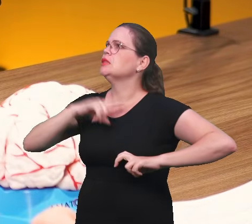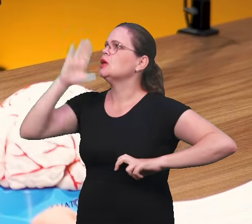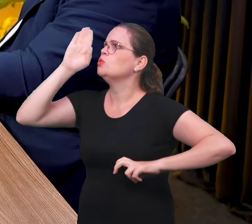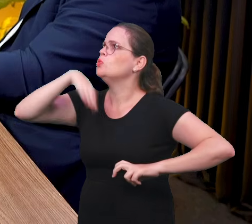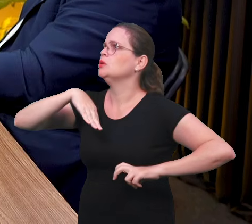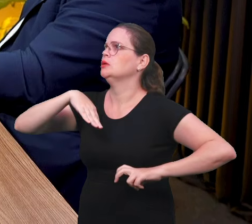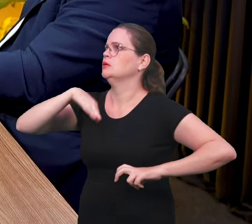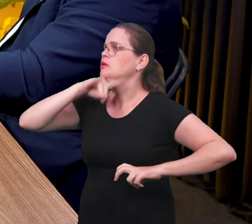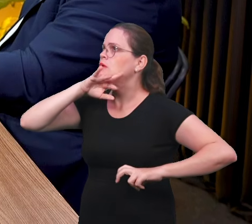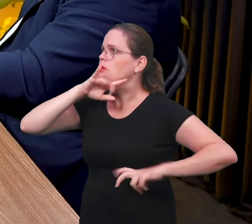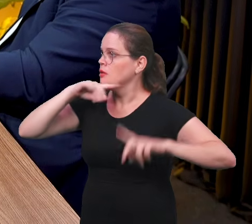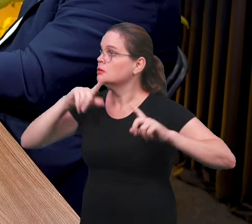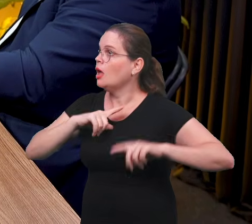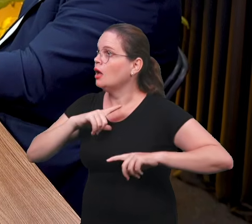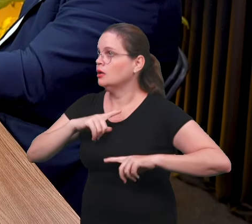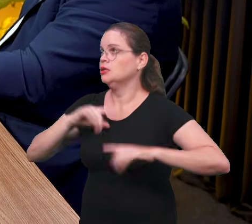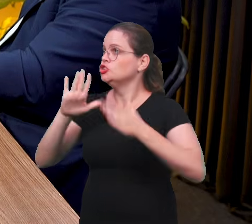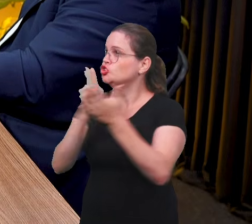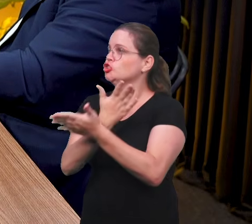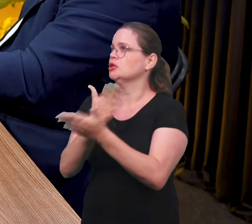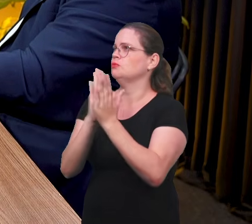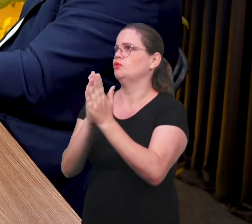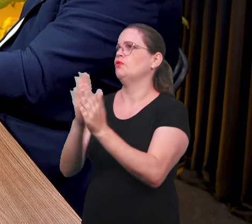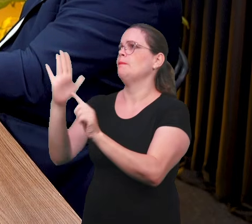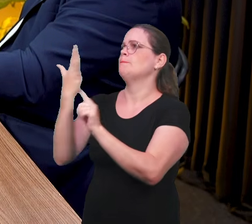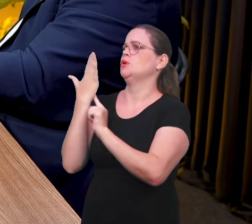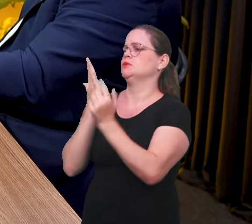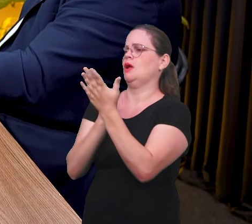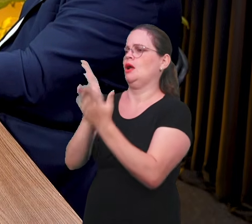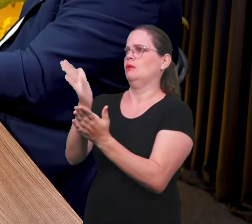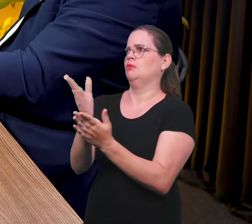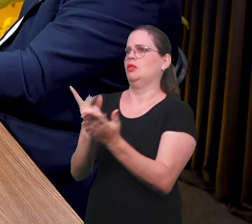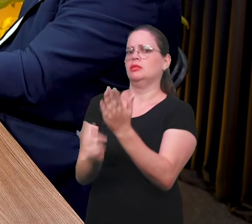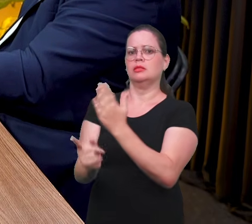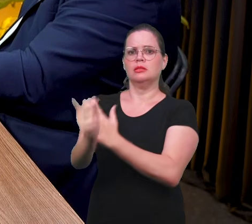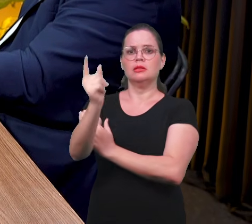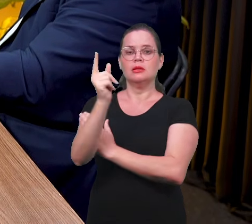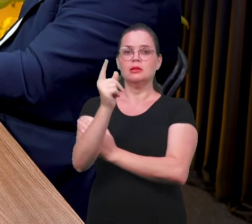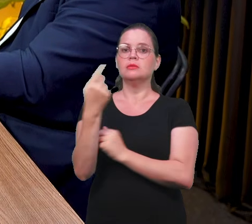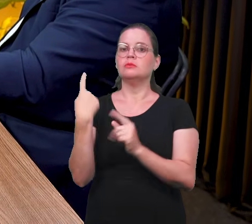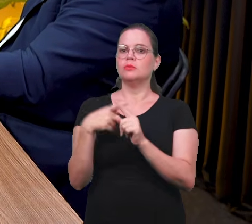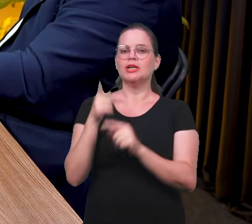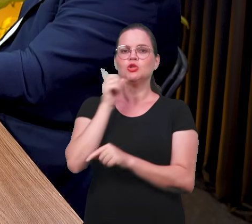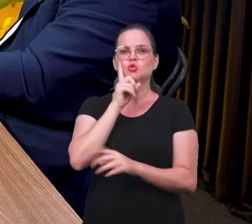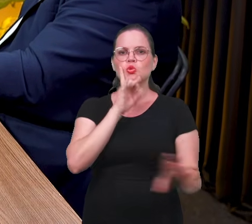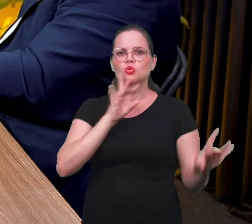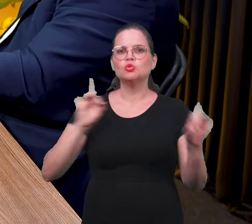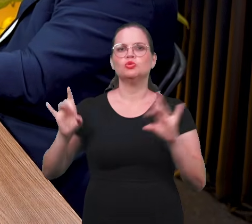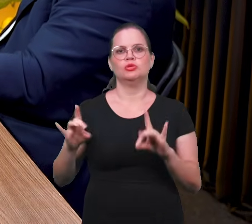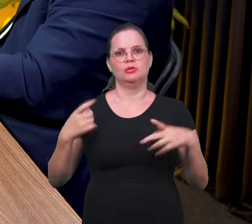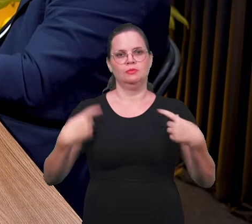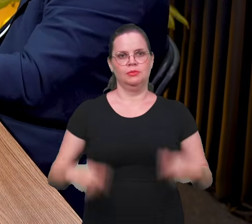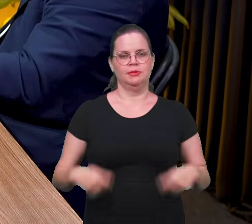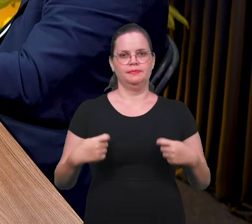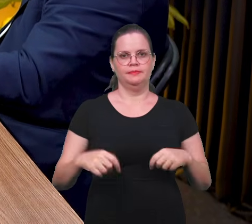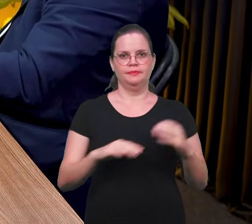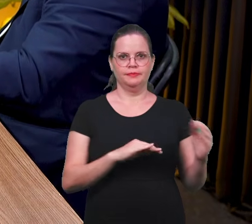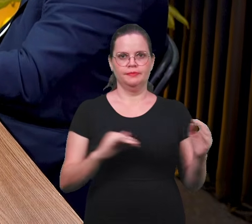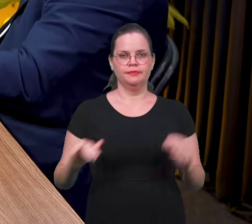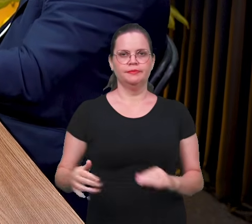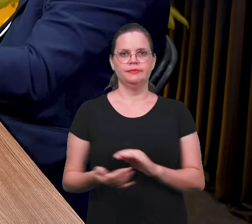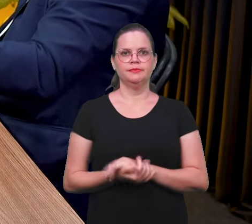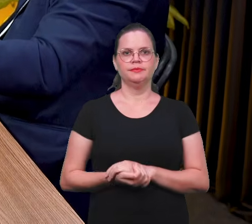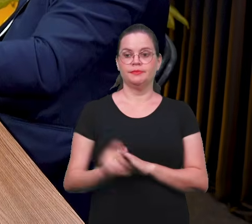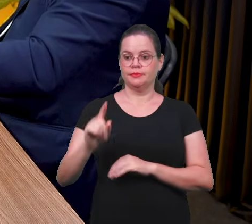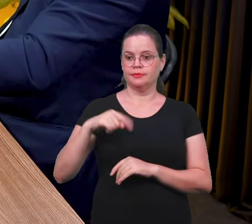eterno. Então, essa manutenção ela é necessária. É uma constância. E nós vamos